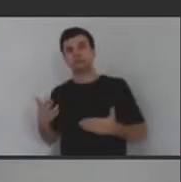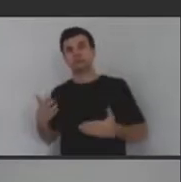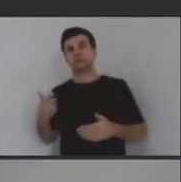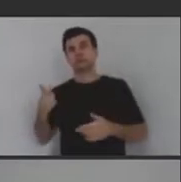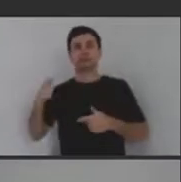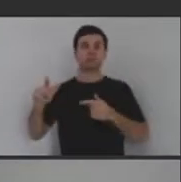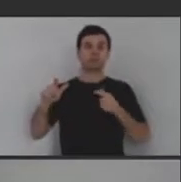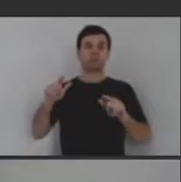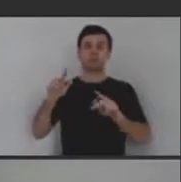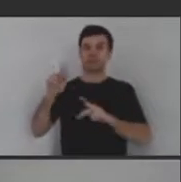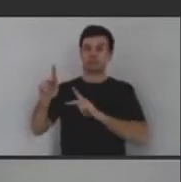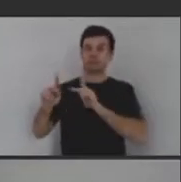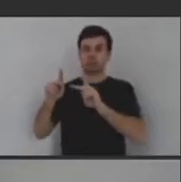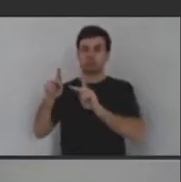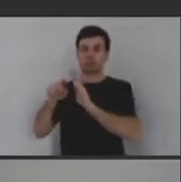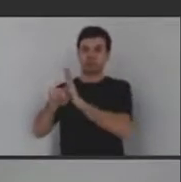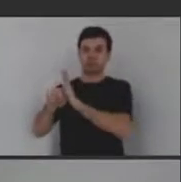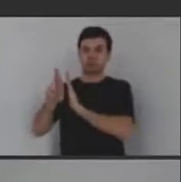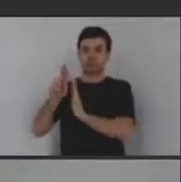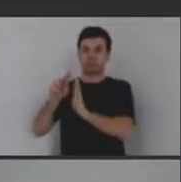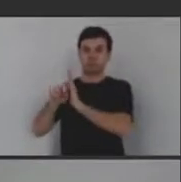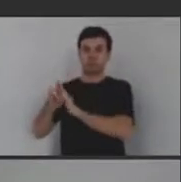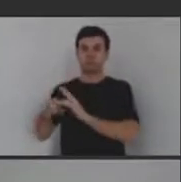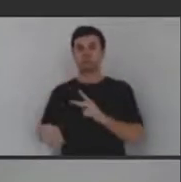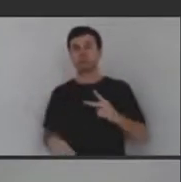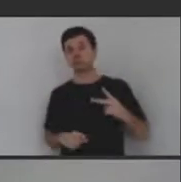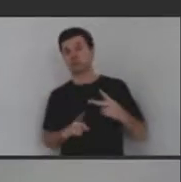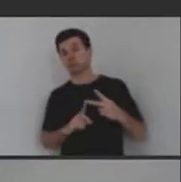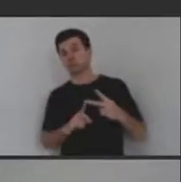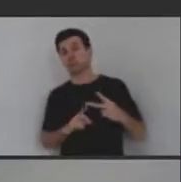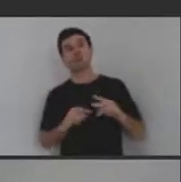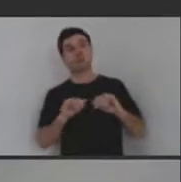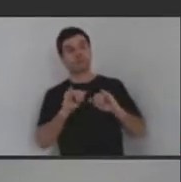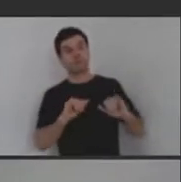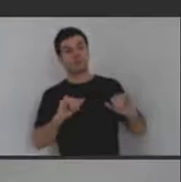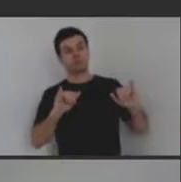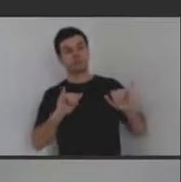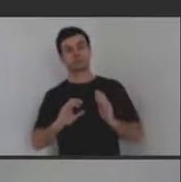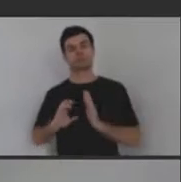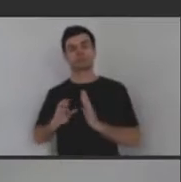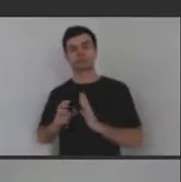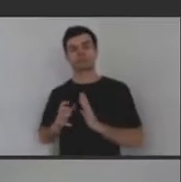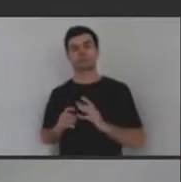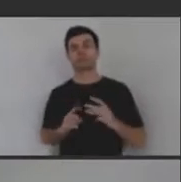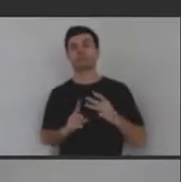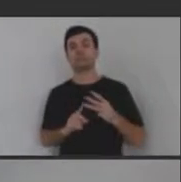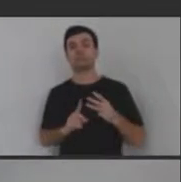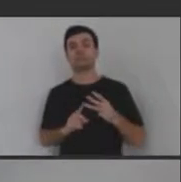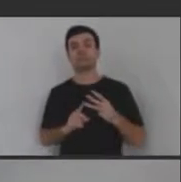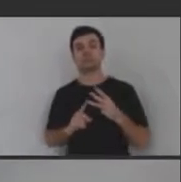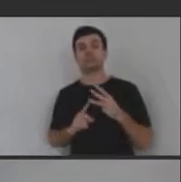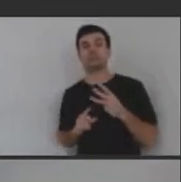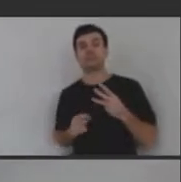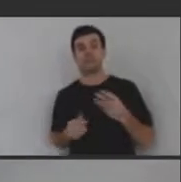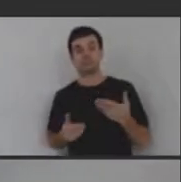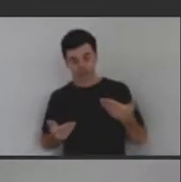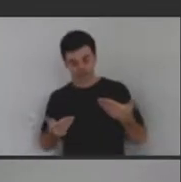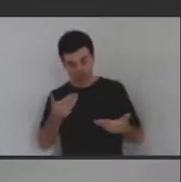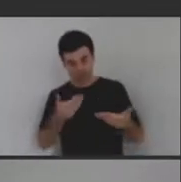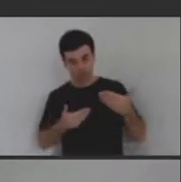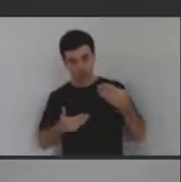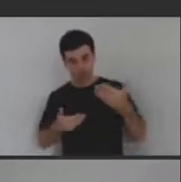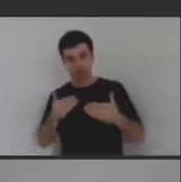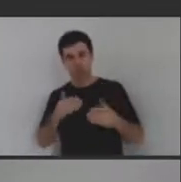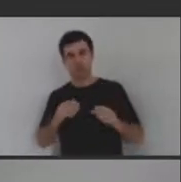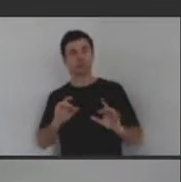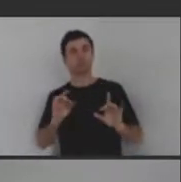popular da eleitoral. 2. Propaganda político-partidária. 3. Tratamento privilegiado a candidato,